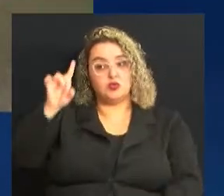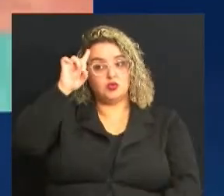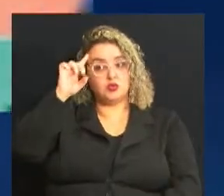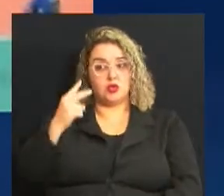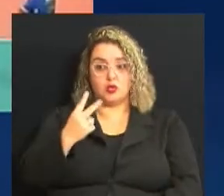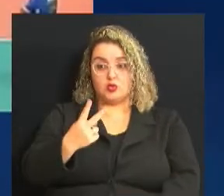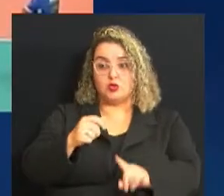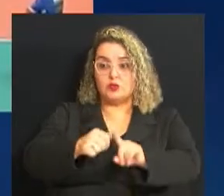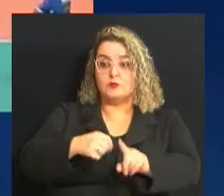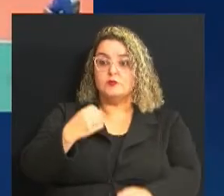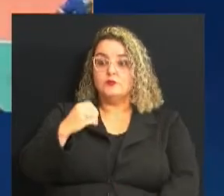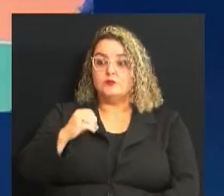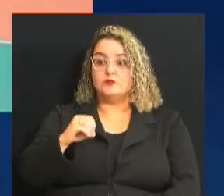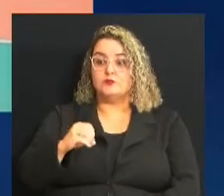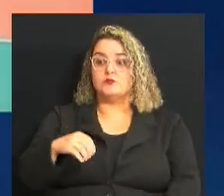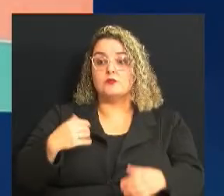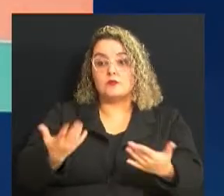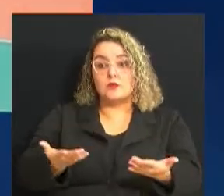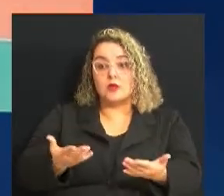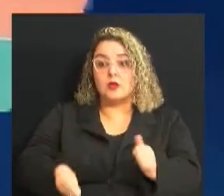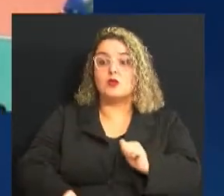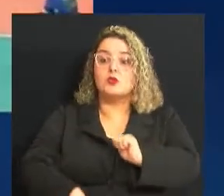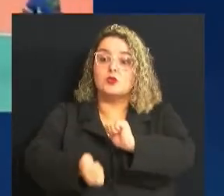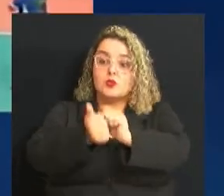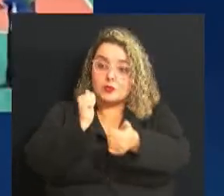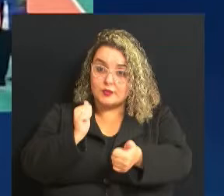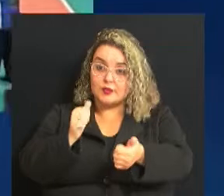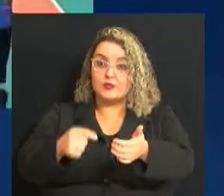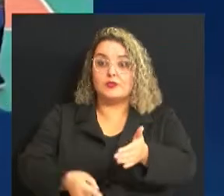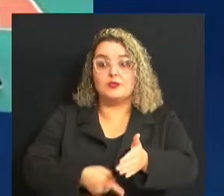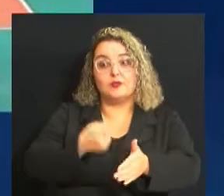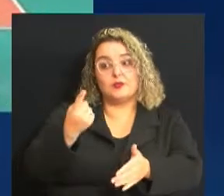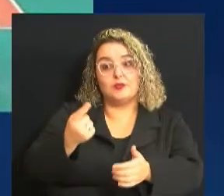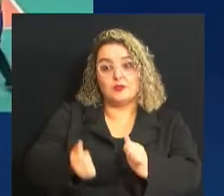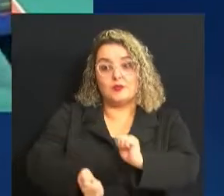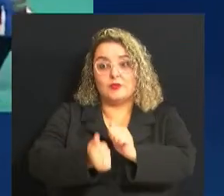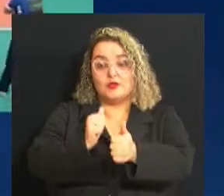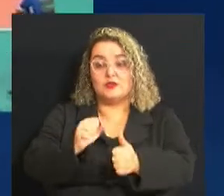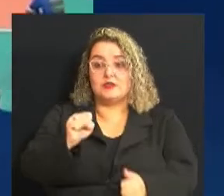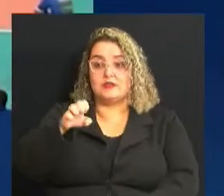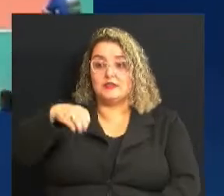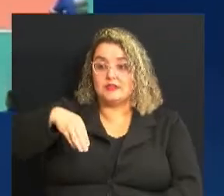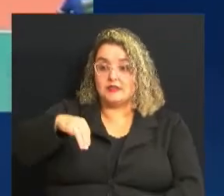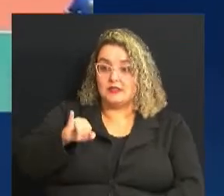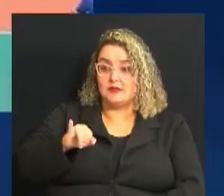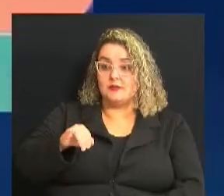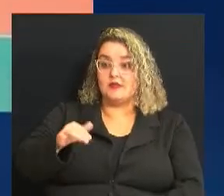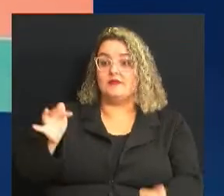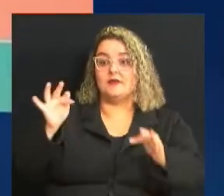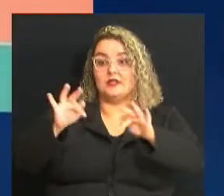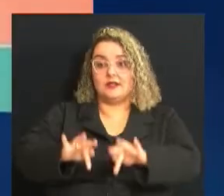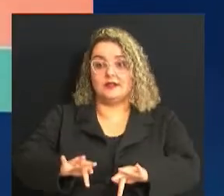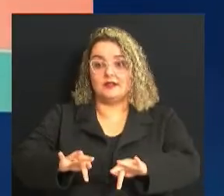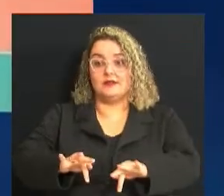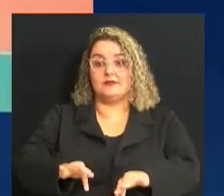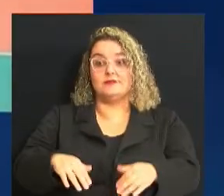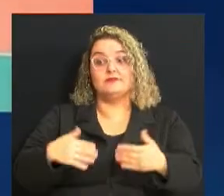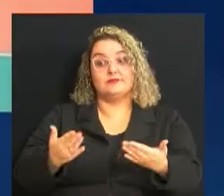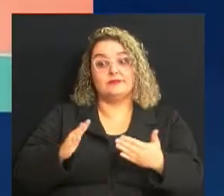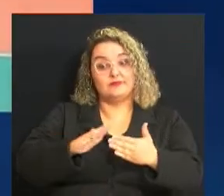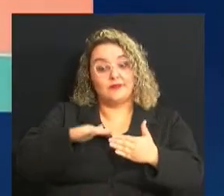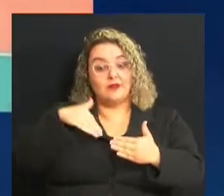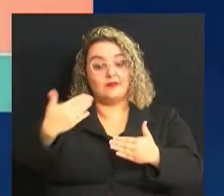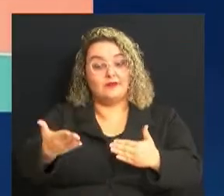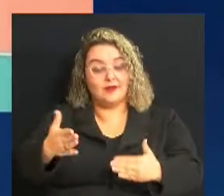outubro. E no esporte, no primeiro jogo da semifinal do Campeonato Paulista, mesmo fora de